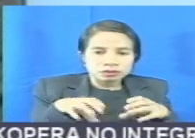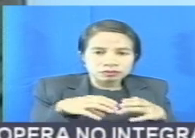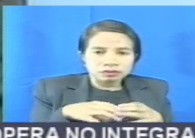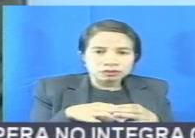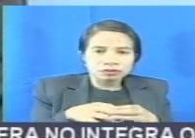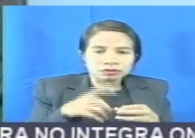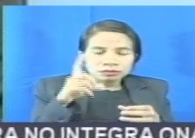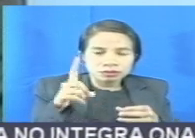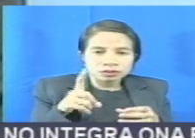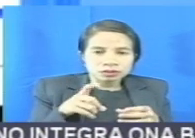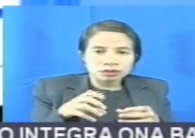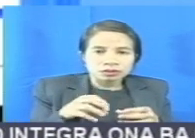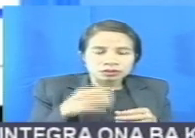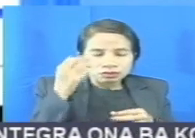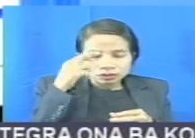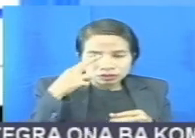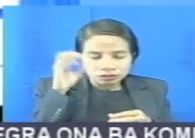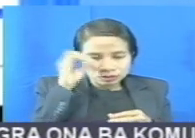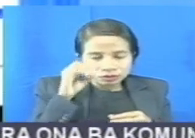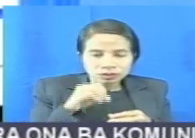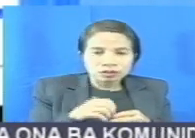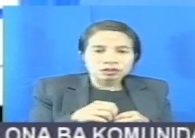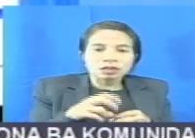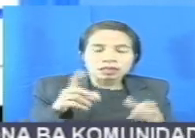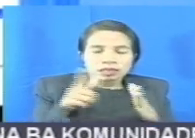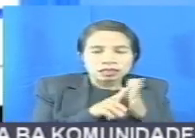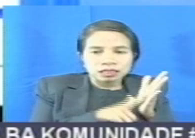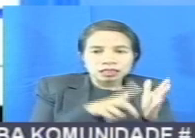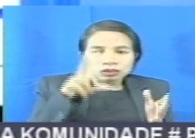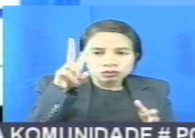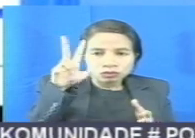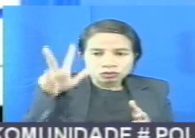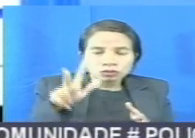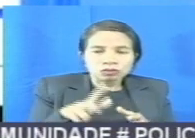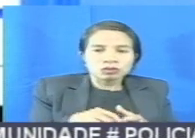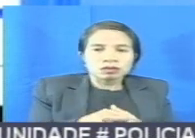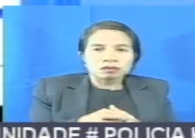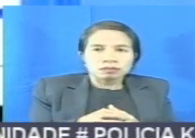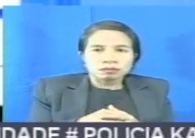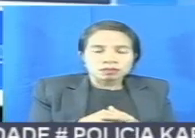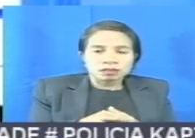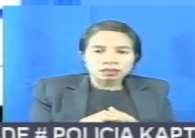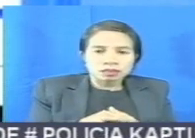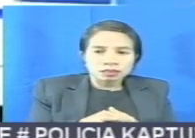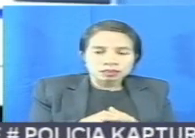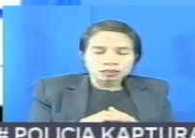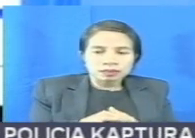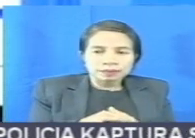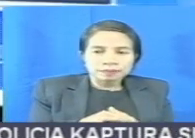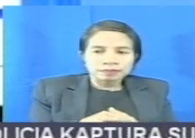e Operação e Proteção de Socorro. Lei tolo não é mais que essa lei de defesa,